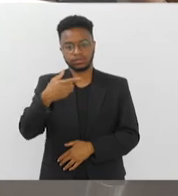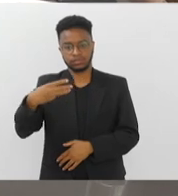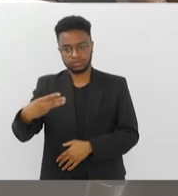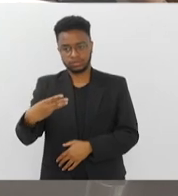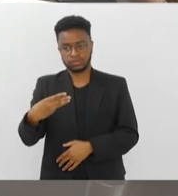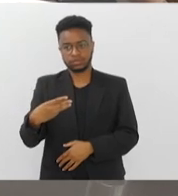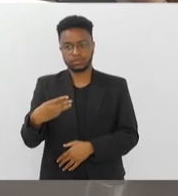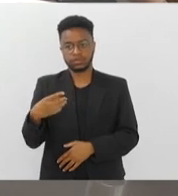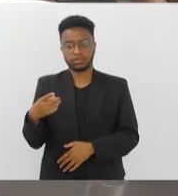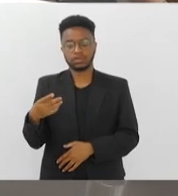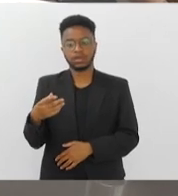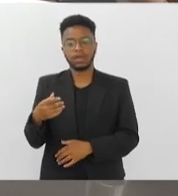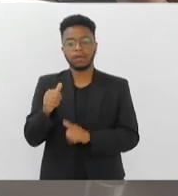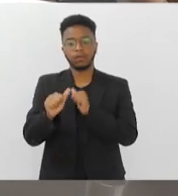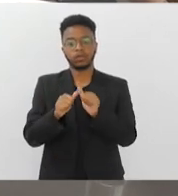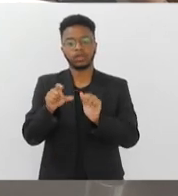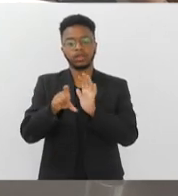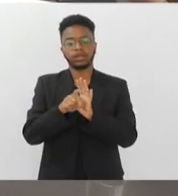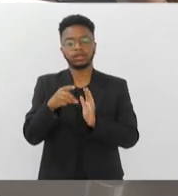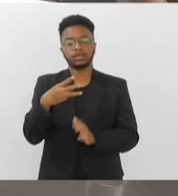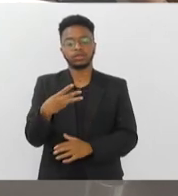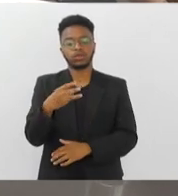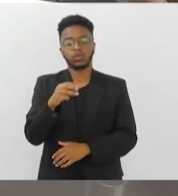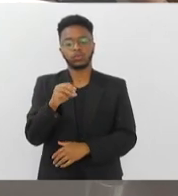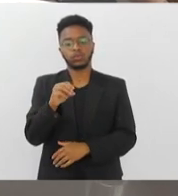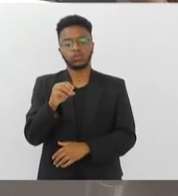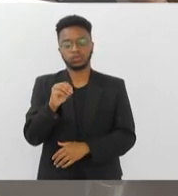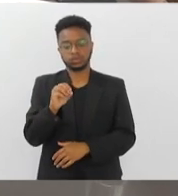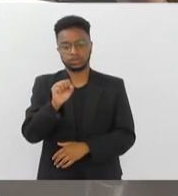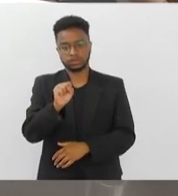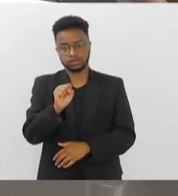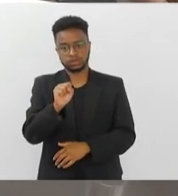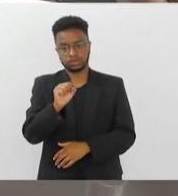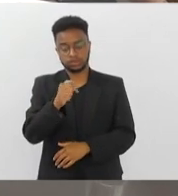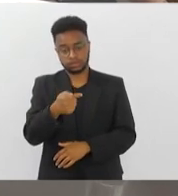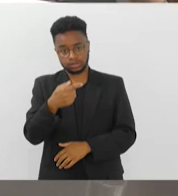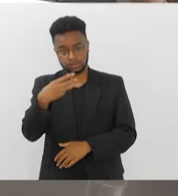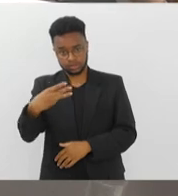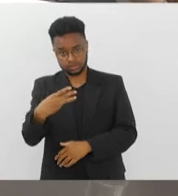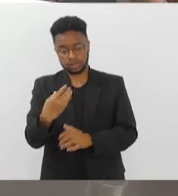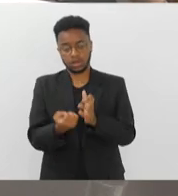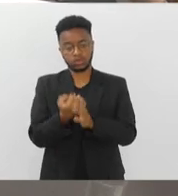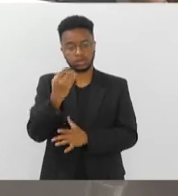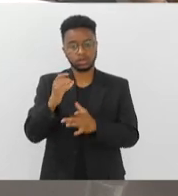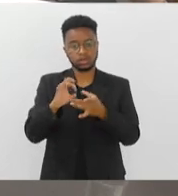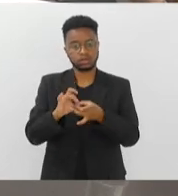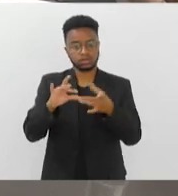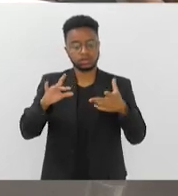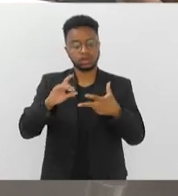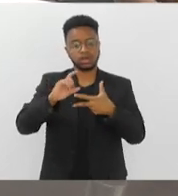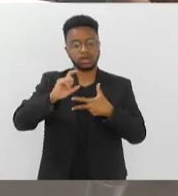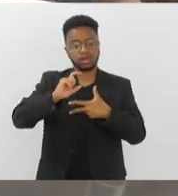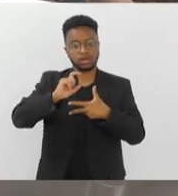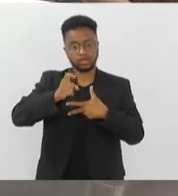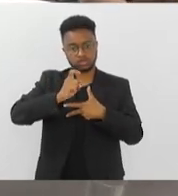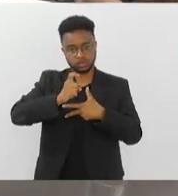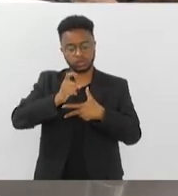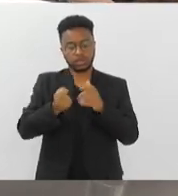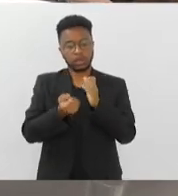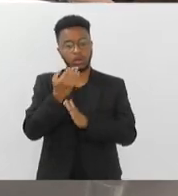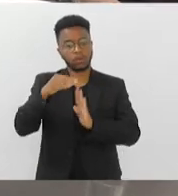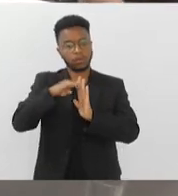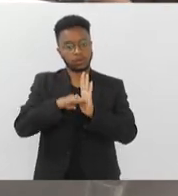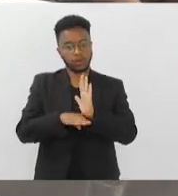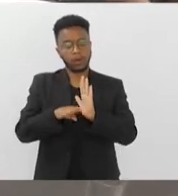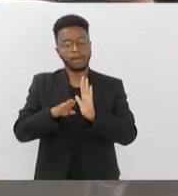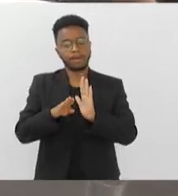Machado. Altera a lei 8.373 de 10 de abril de 2019, que fica autorizado o Poder Executivo a criar programa Horta na Escola e dar